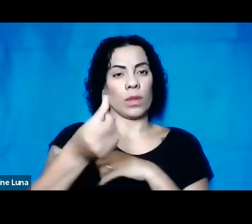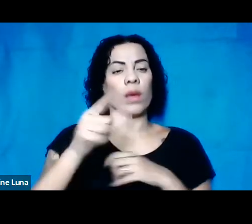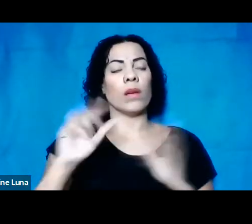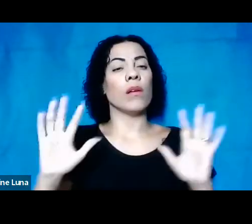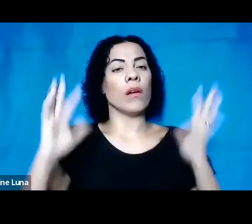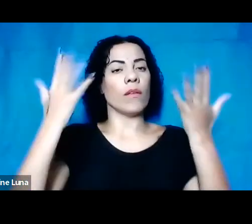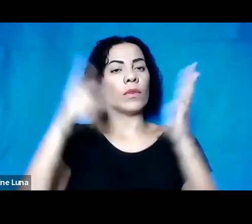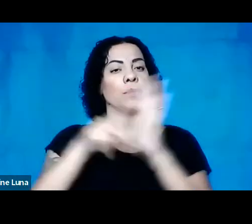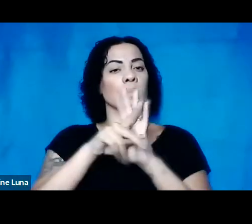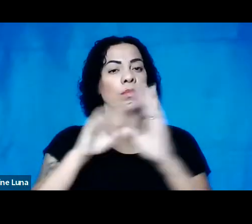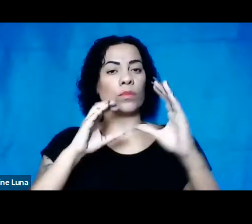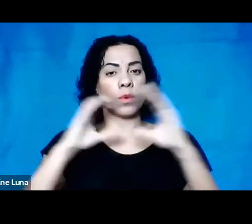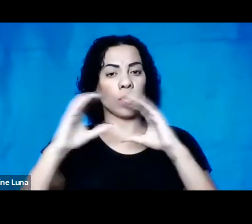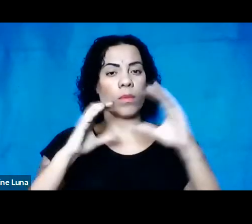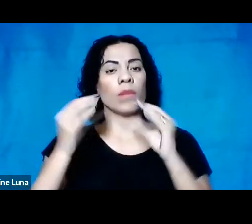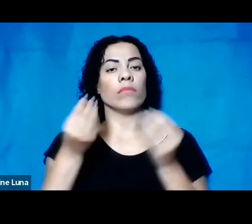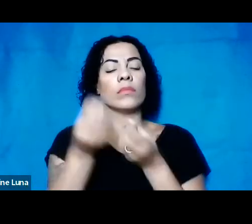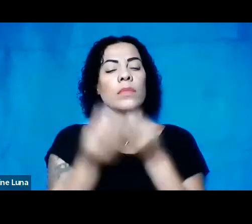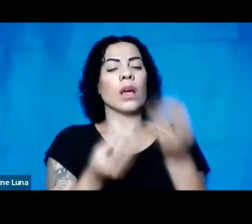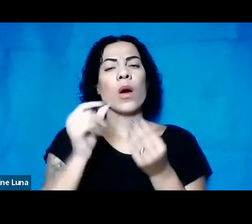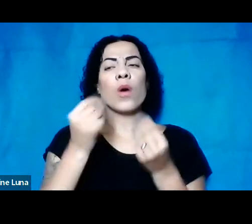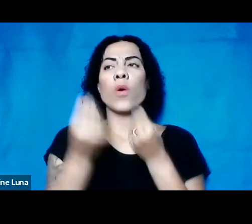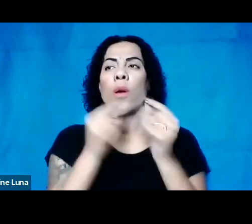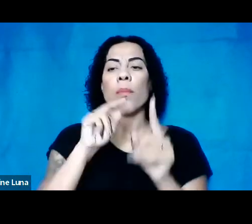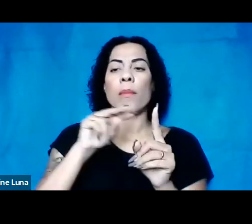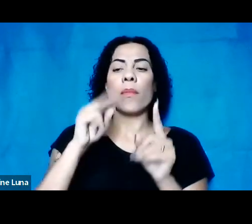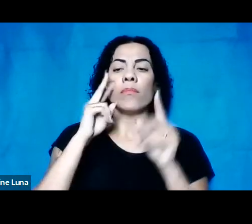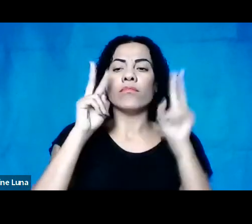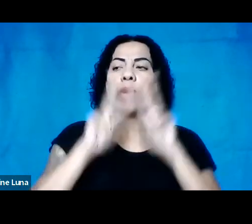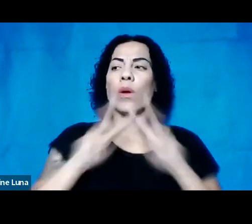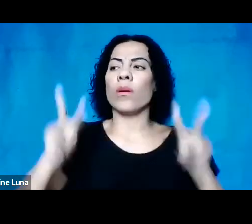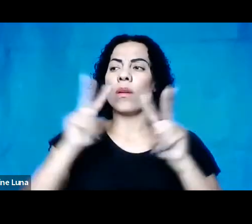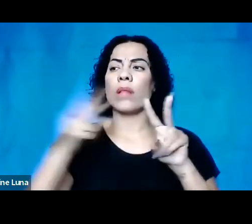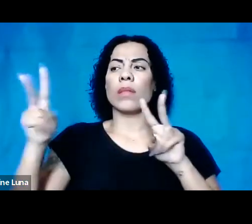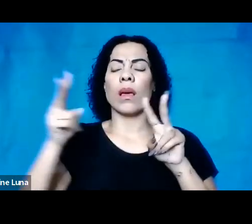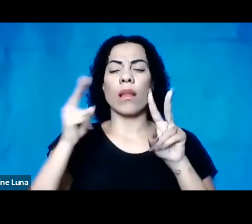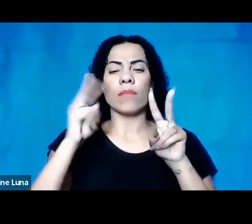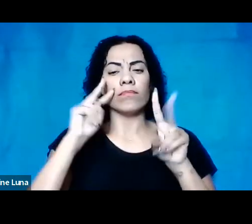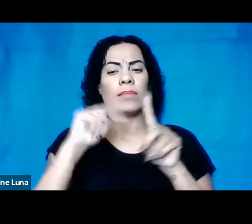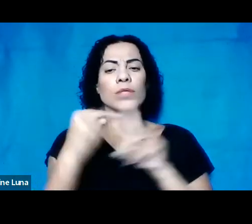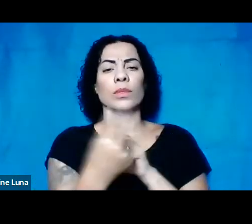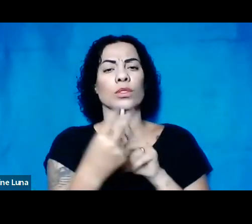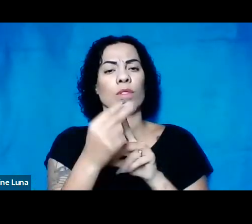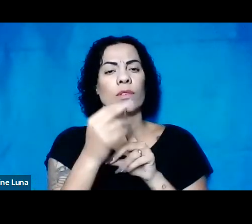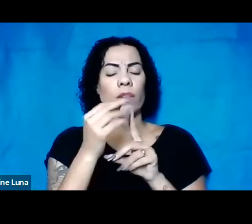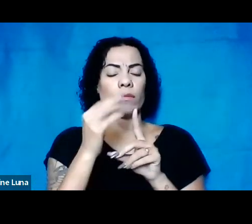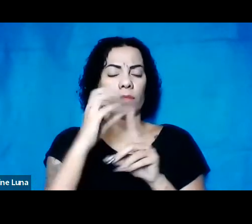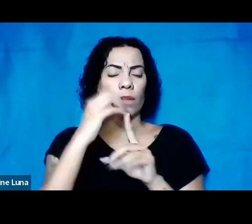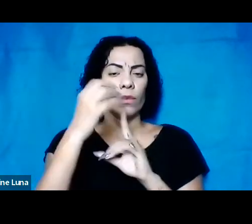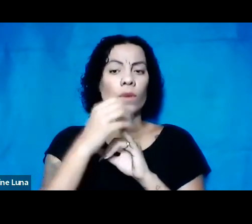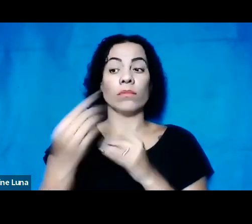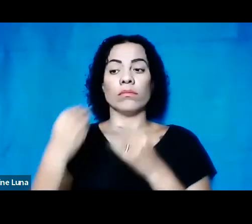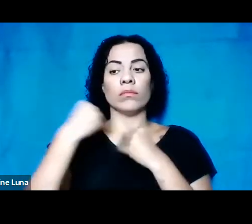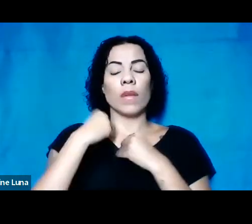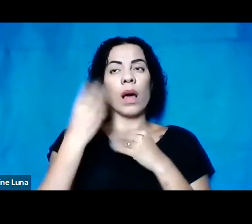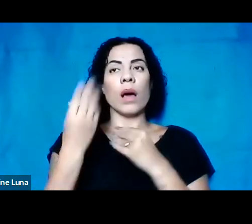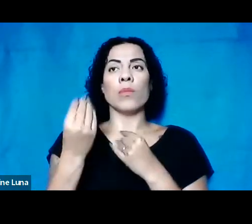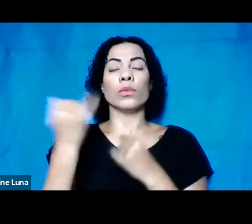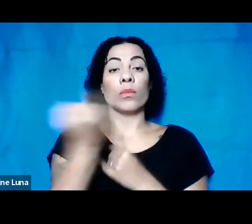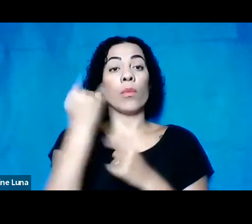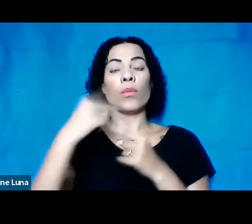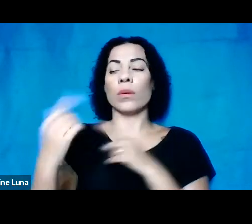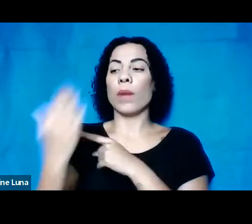comunicação, trazendo esse olhar da Fiocruz, da comunicação da Fiocruz, isso me enriquece muito, porque eu consigo pensar